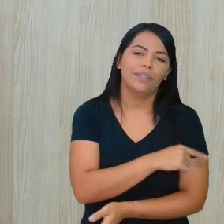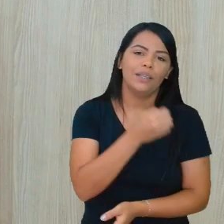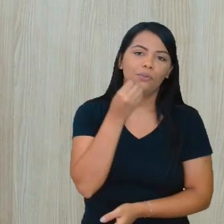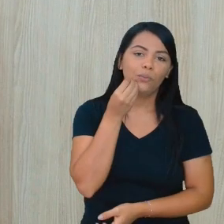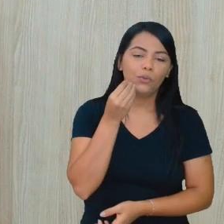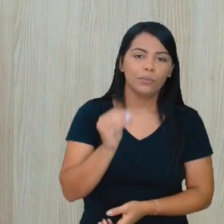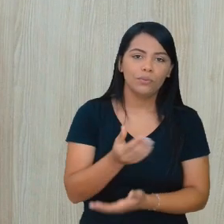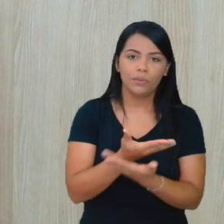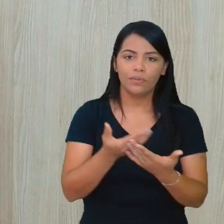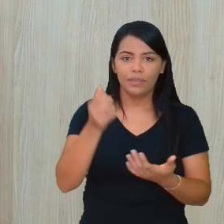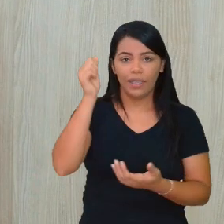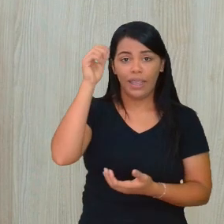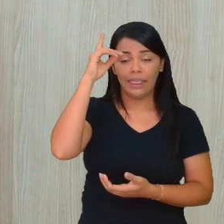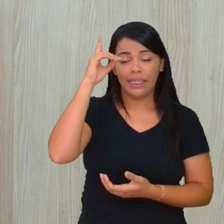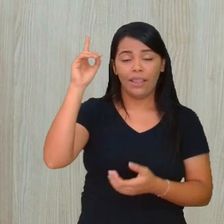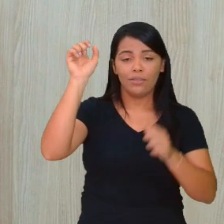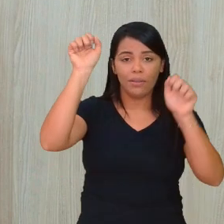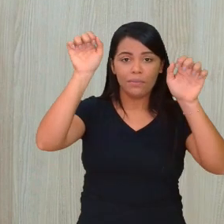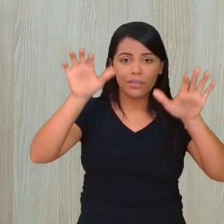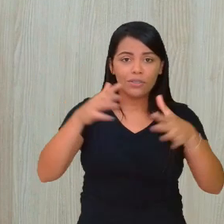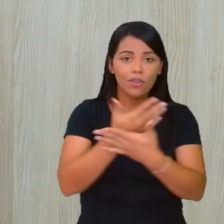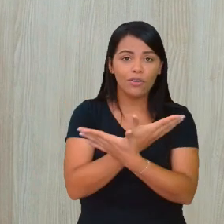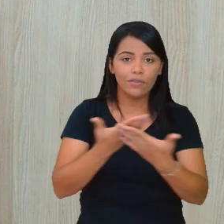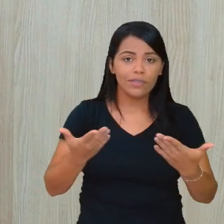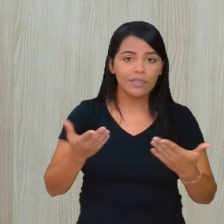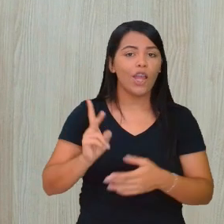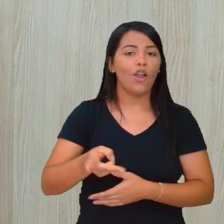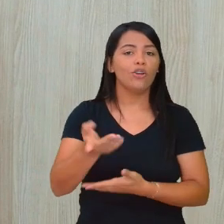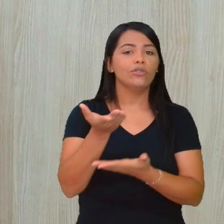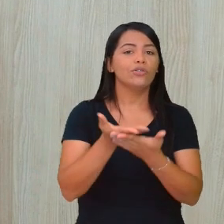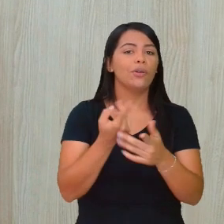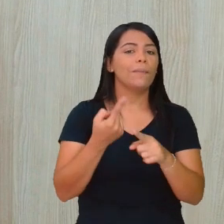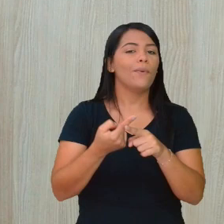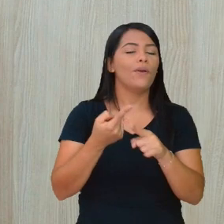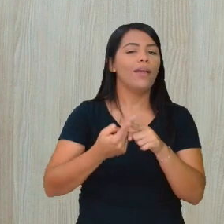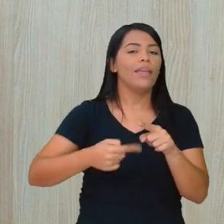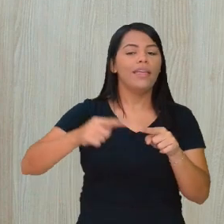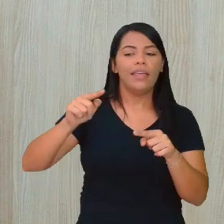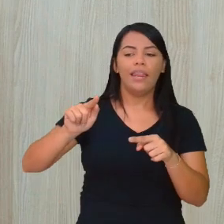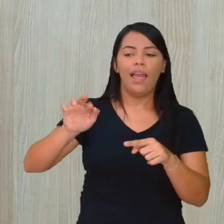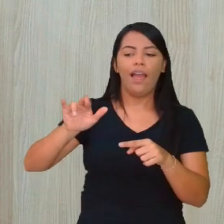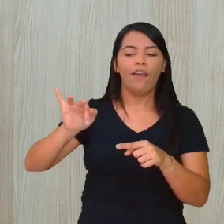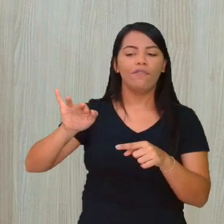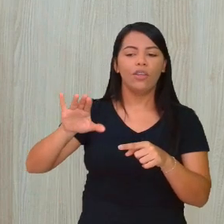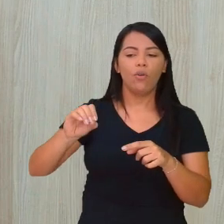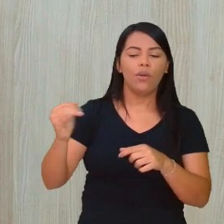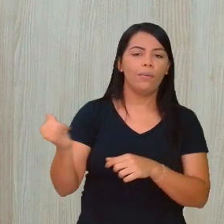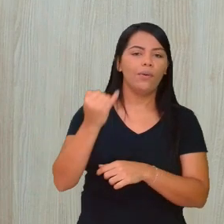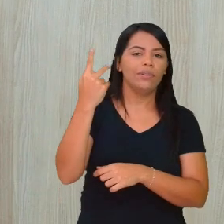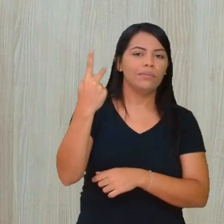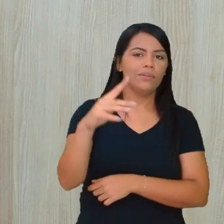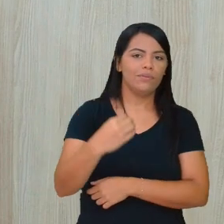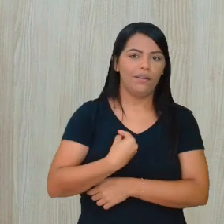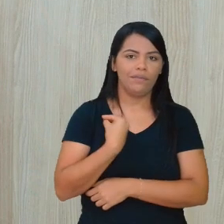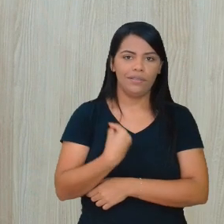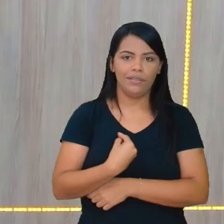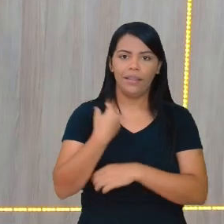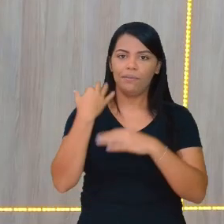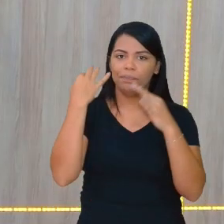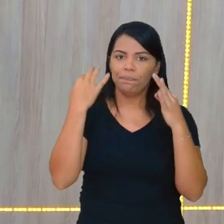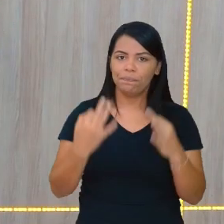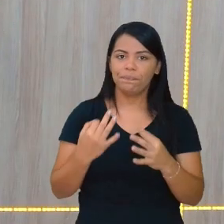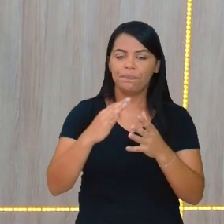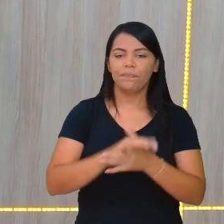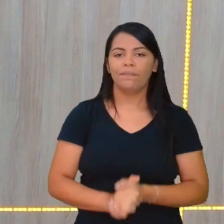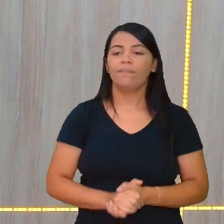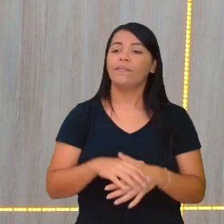que Deus os abençoe e que continue estudando, porque gráfica é bem importante aí para sua vida no dia a dia, tá certo? Tá, gente?